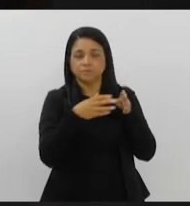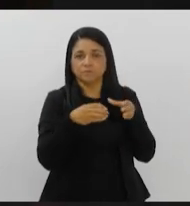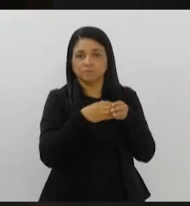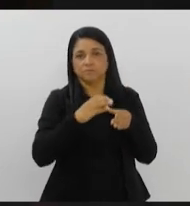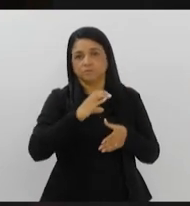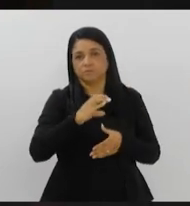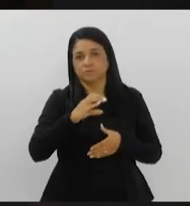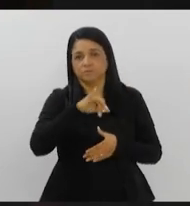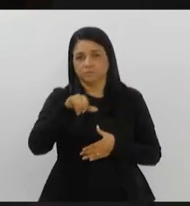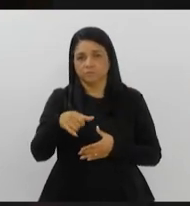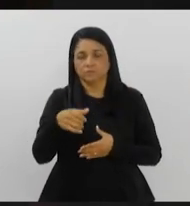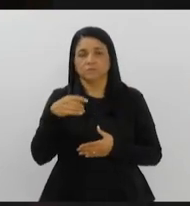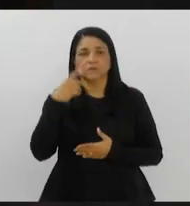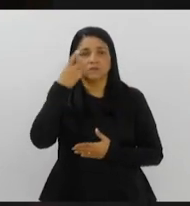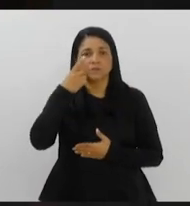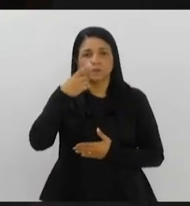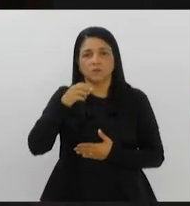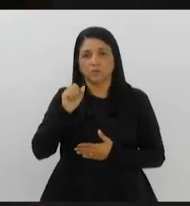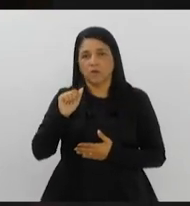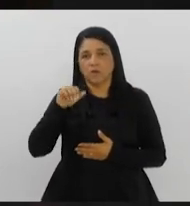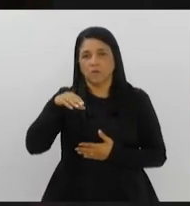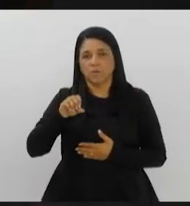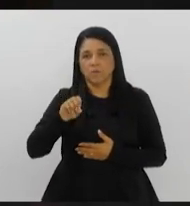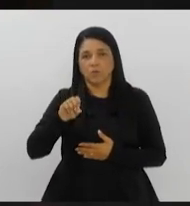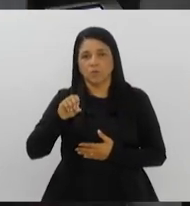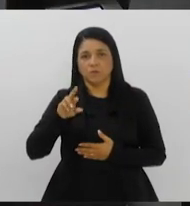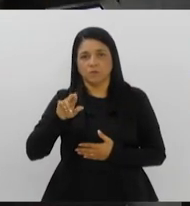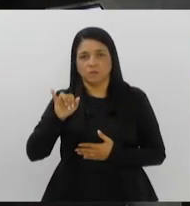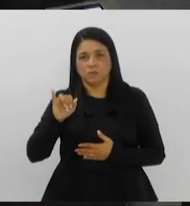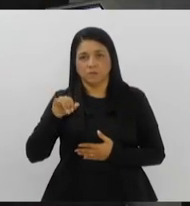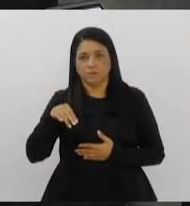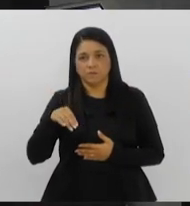Comissão de Constituição e Justiça, deputado Rodrigo Amorim.